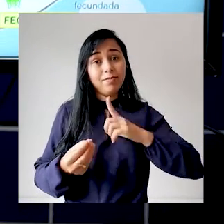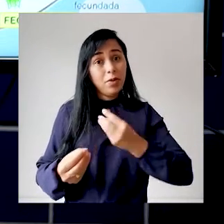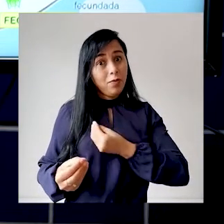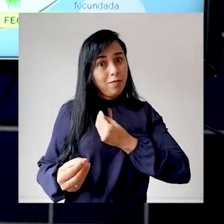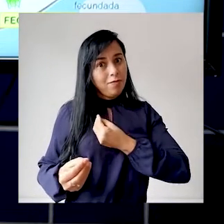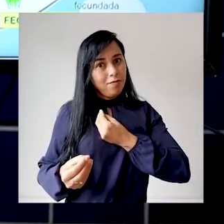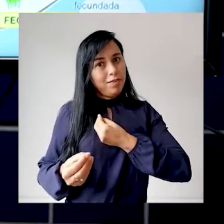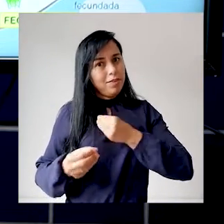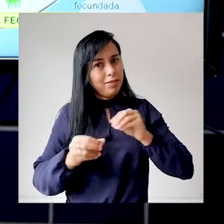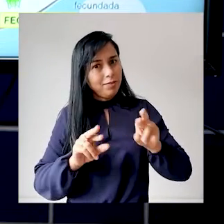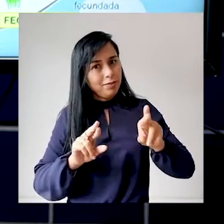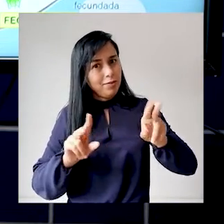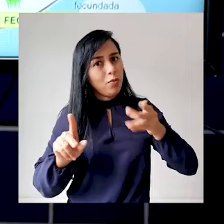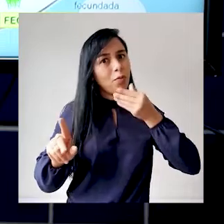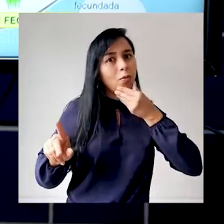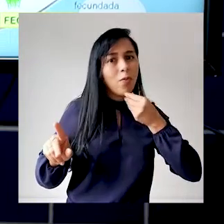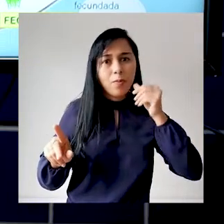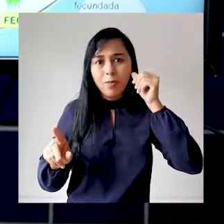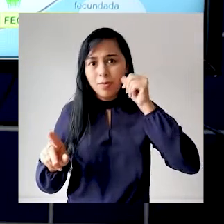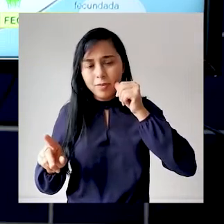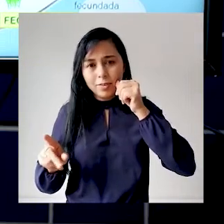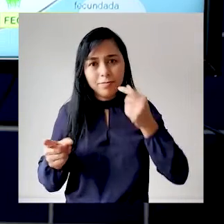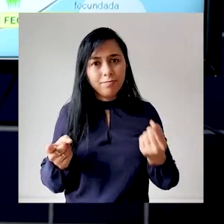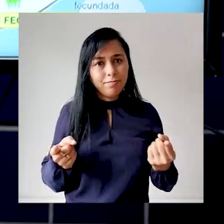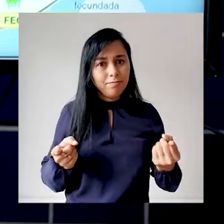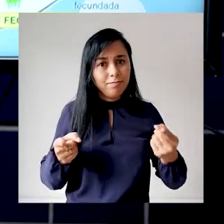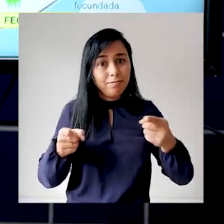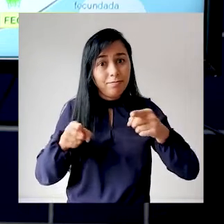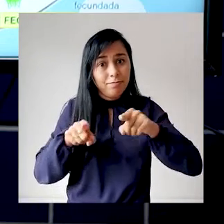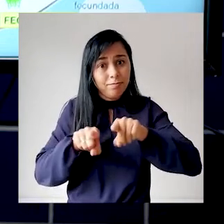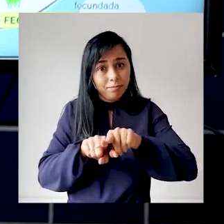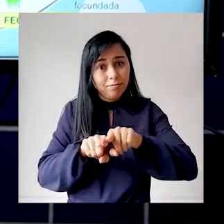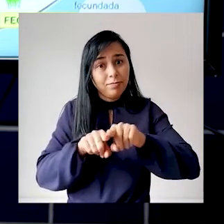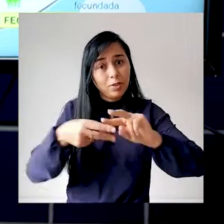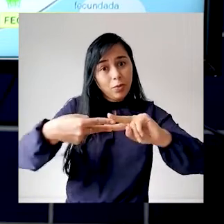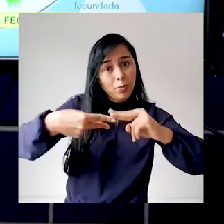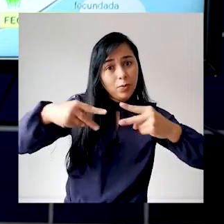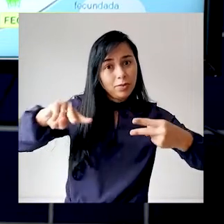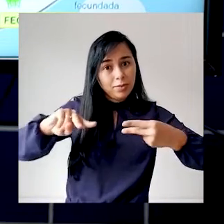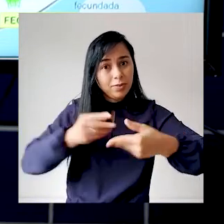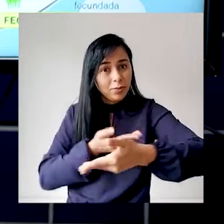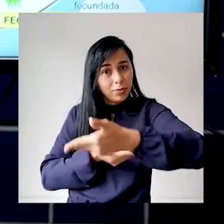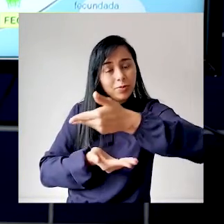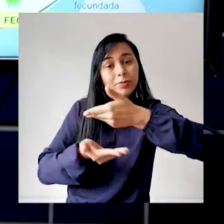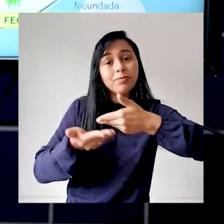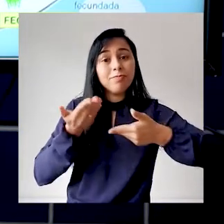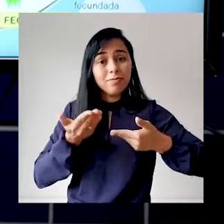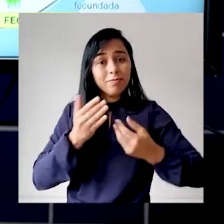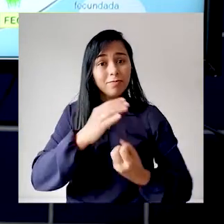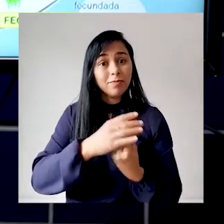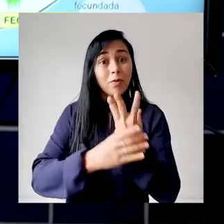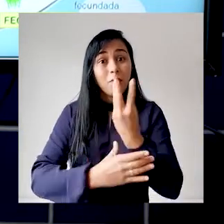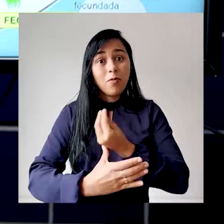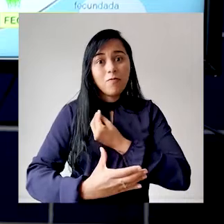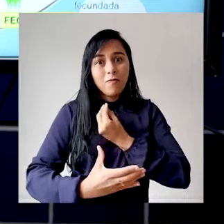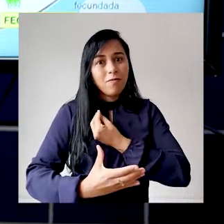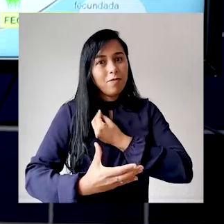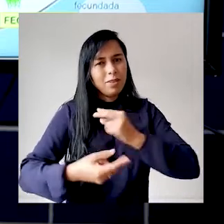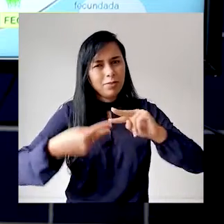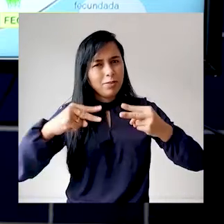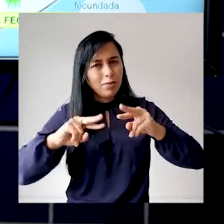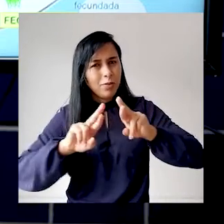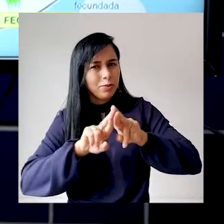indivíduos que vão compartilhar material genético para formar um indivíduo diferente